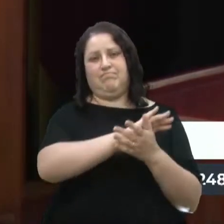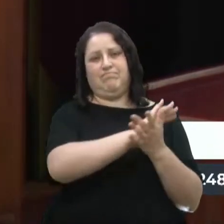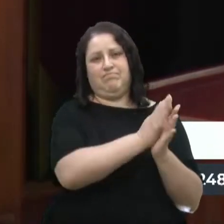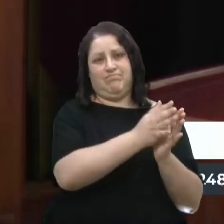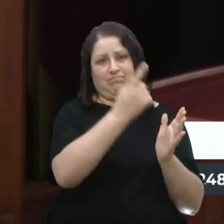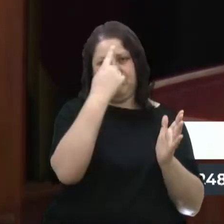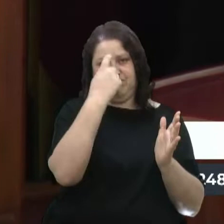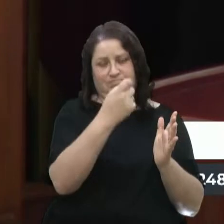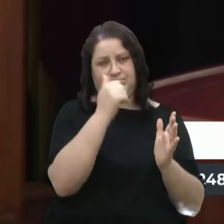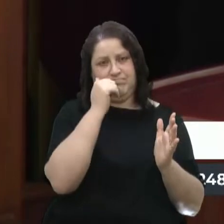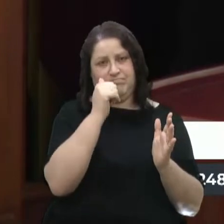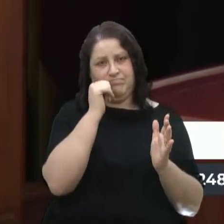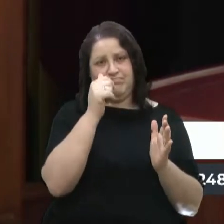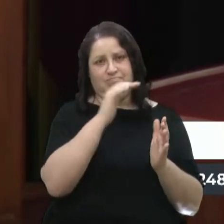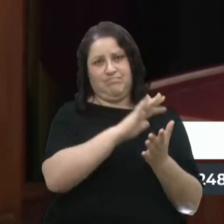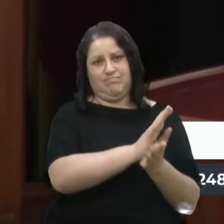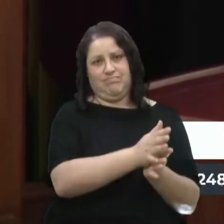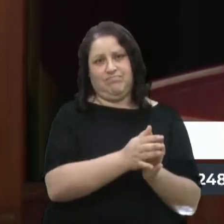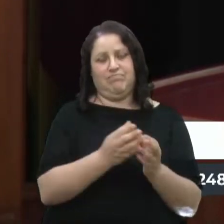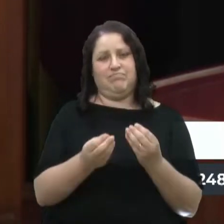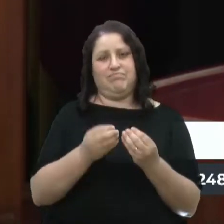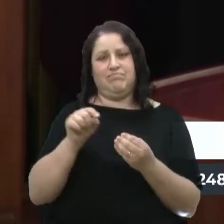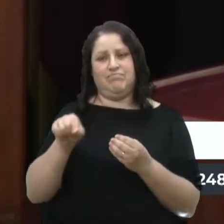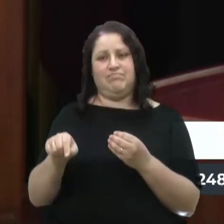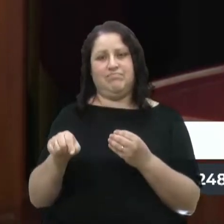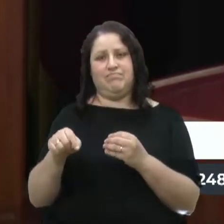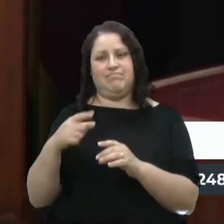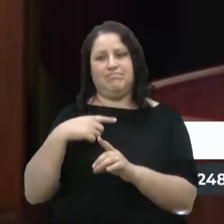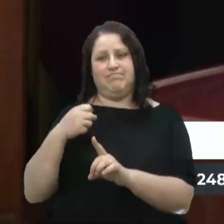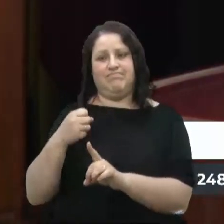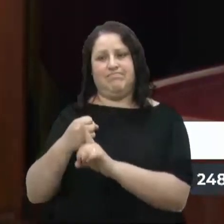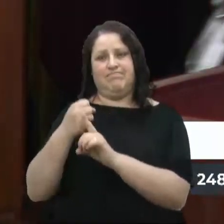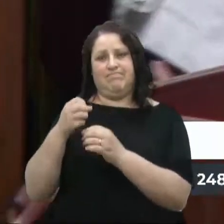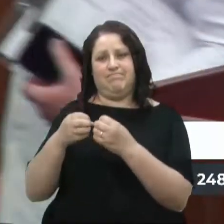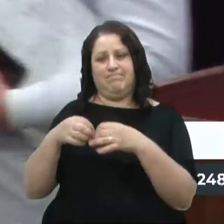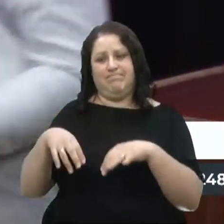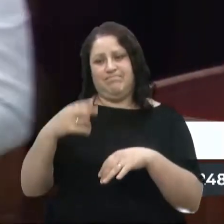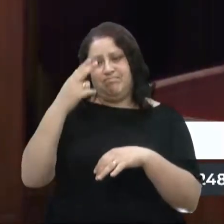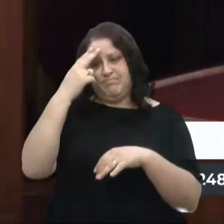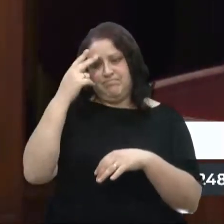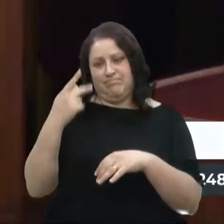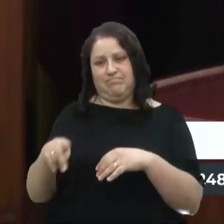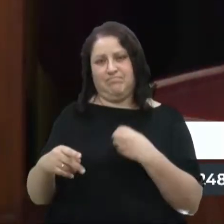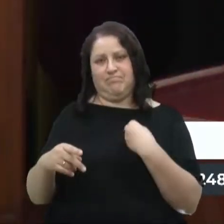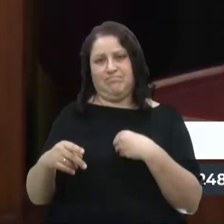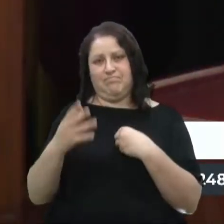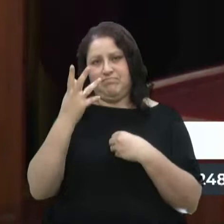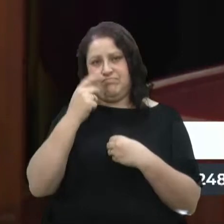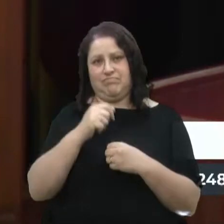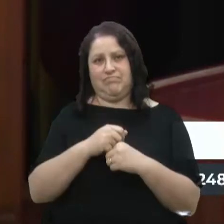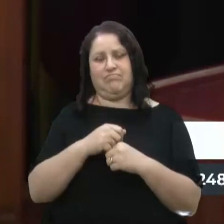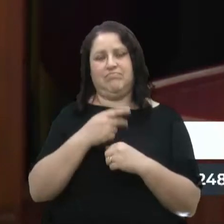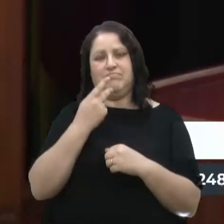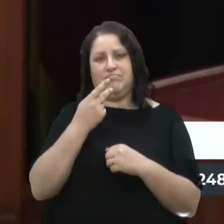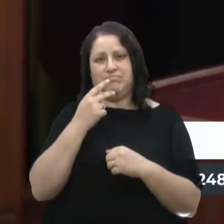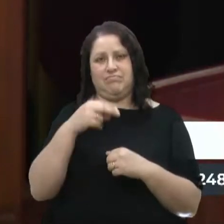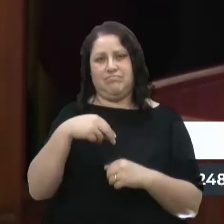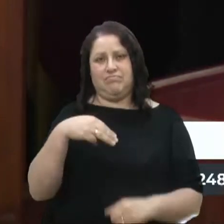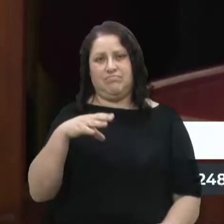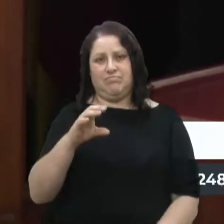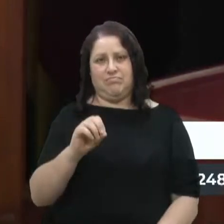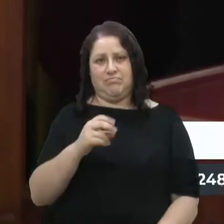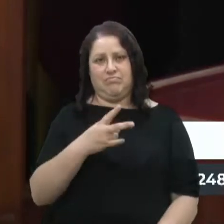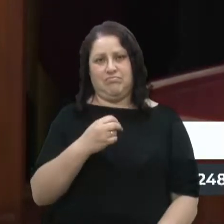impactos que isso traz na vida dessas crianças. Então, eu preciso falar que em março de 2022, nós tivemos então